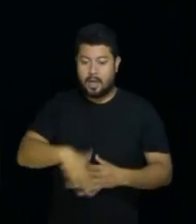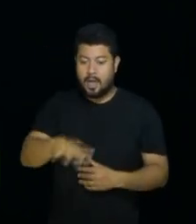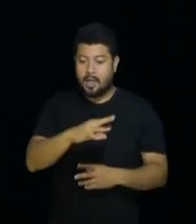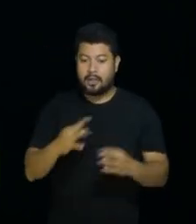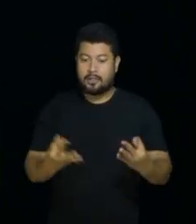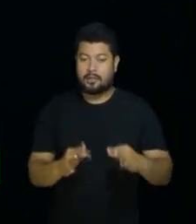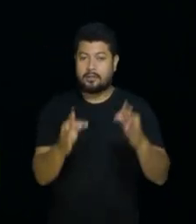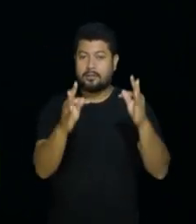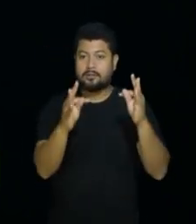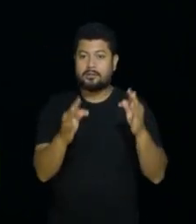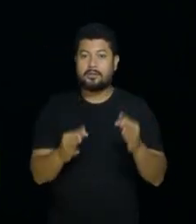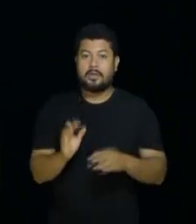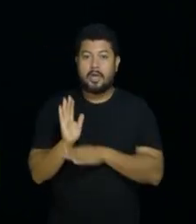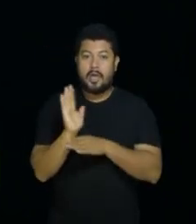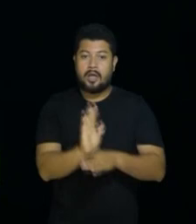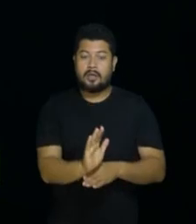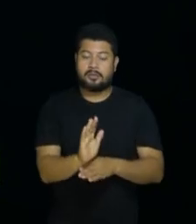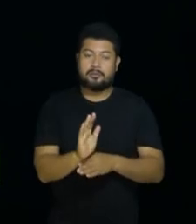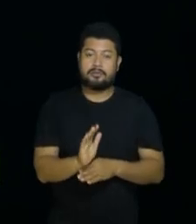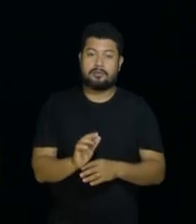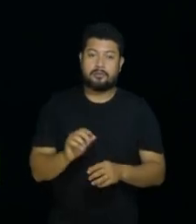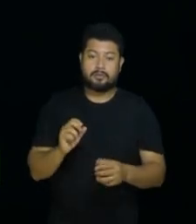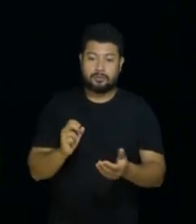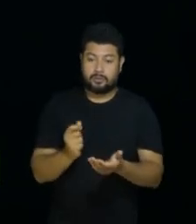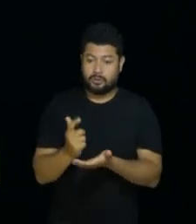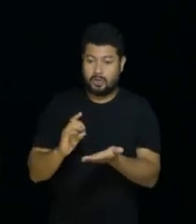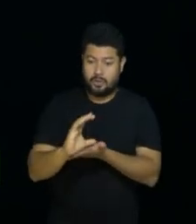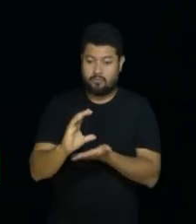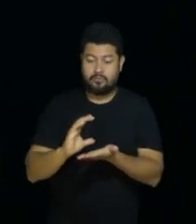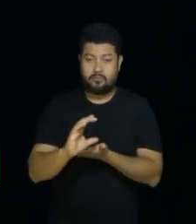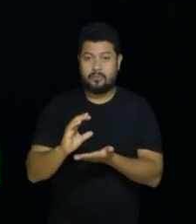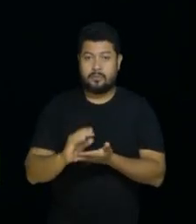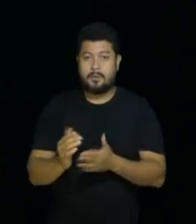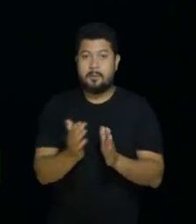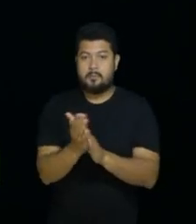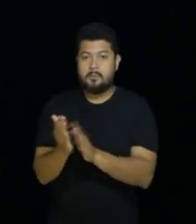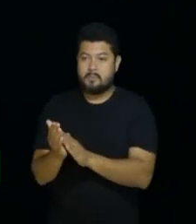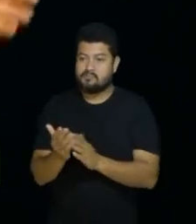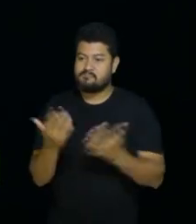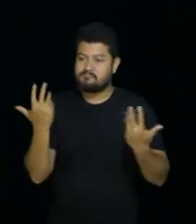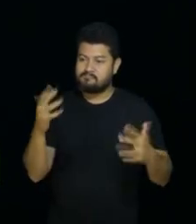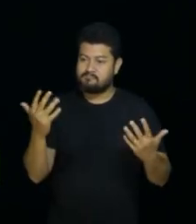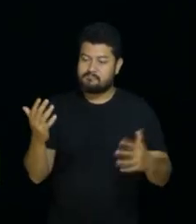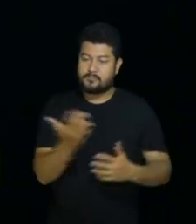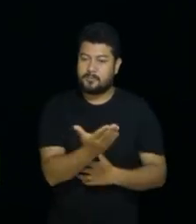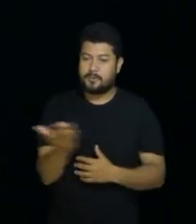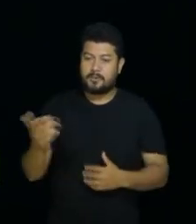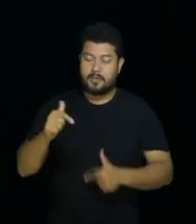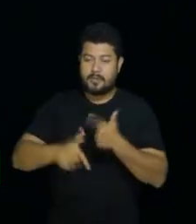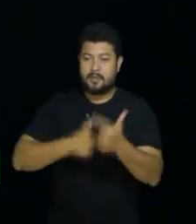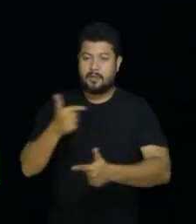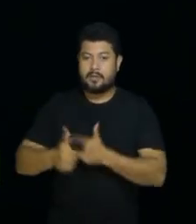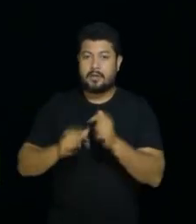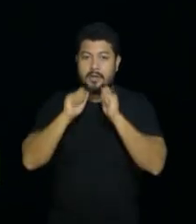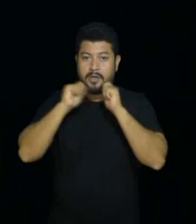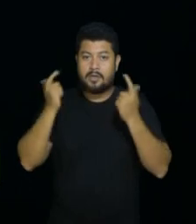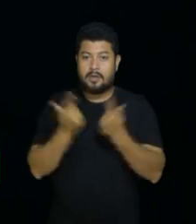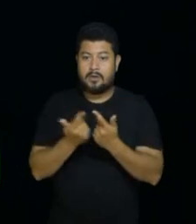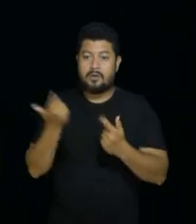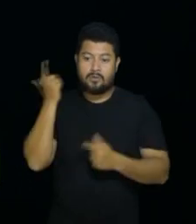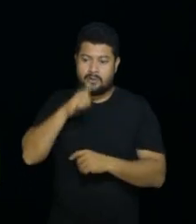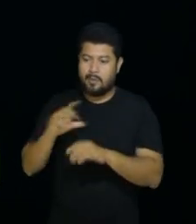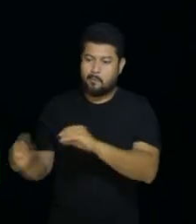a investir nelas. Muito obrigado e parabéns aqui mais uma vez pelo trabalho de vocês para fazer com que a LESC seja itinerante. Isso